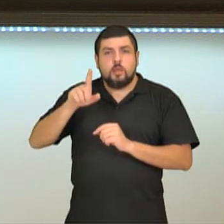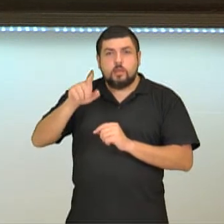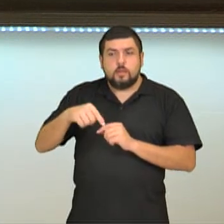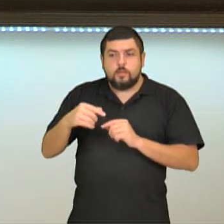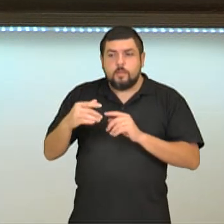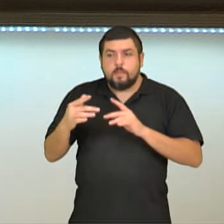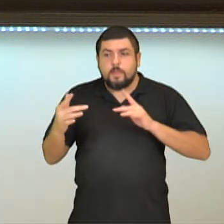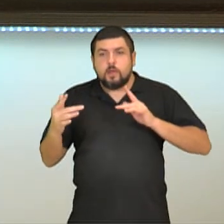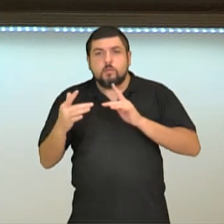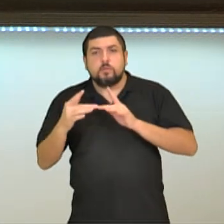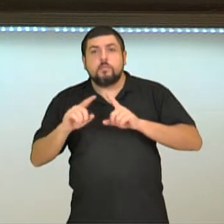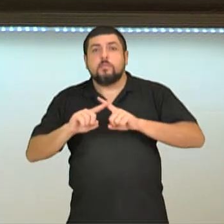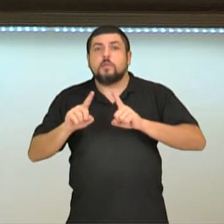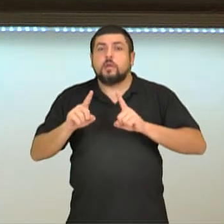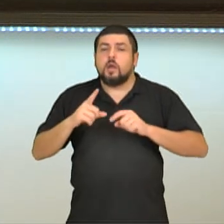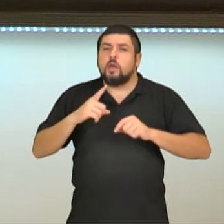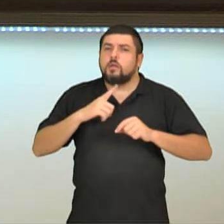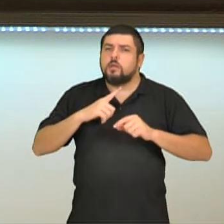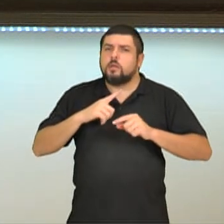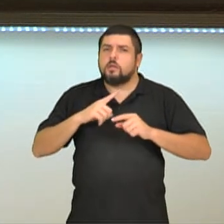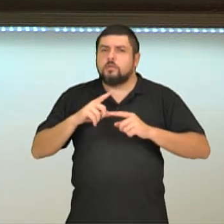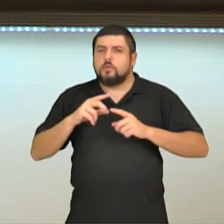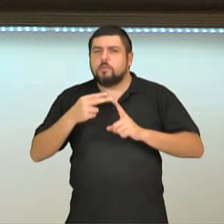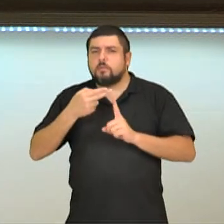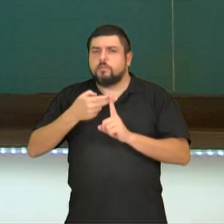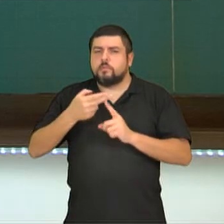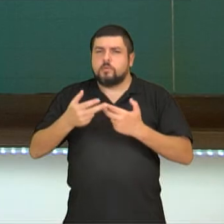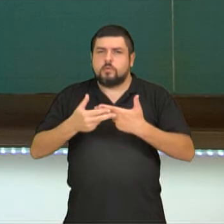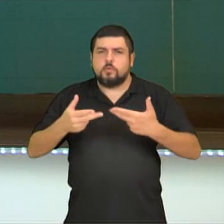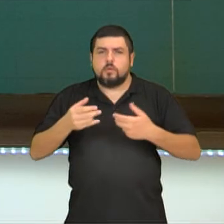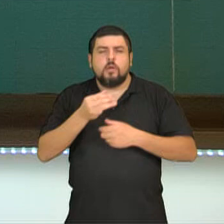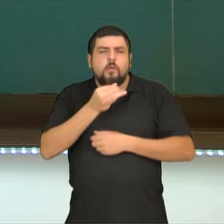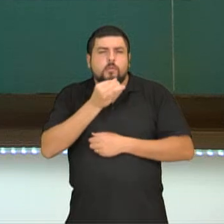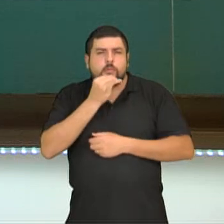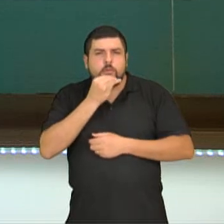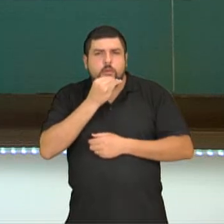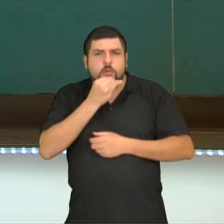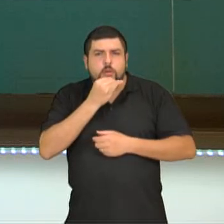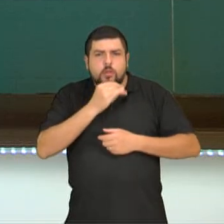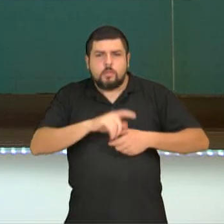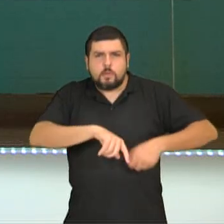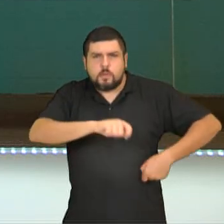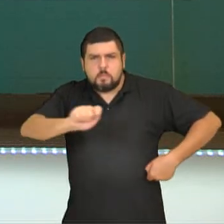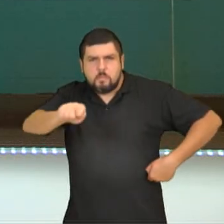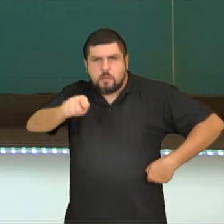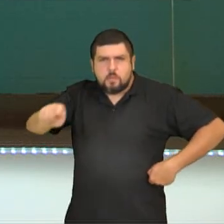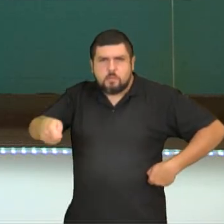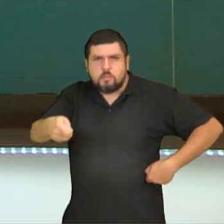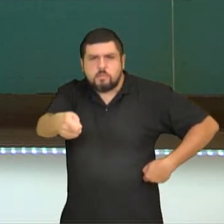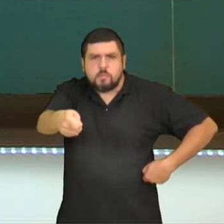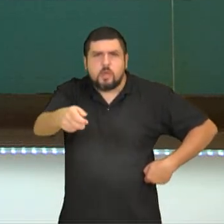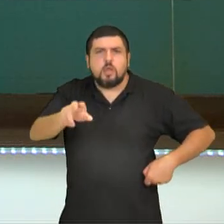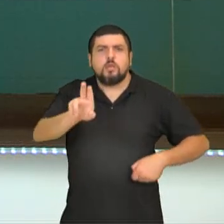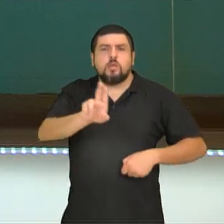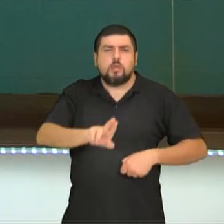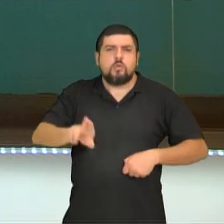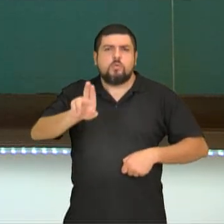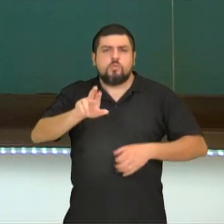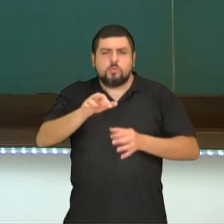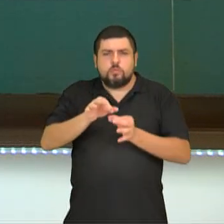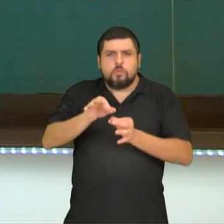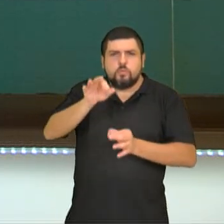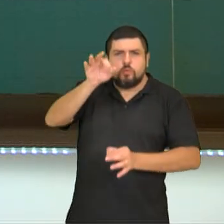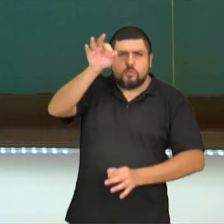com instrumentos mediadores. No caso aqui, a professora trouxe a esgrima. A esgrima utiliza a espada, né, o florete, então